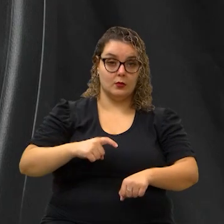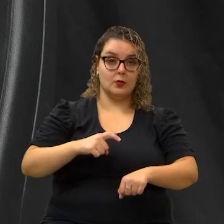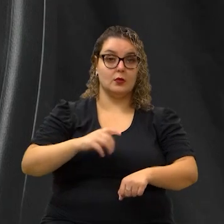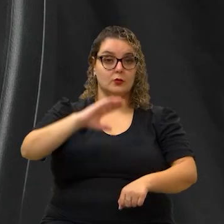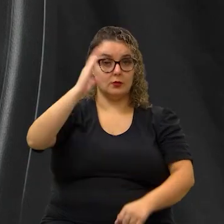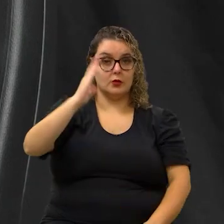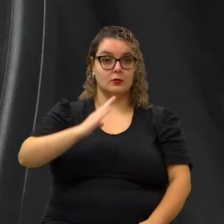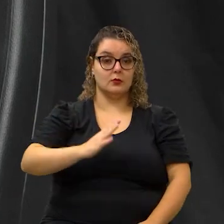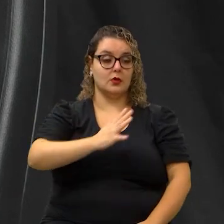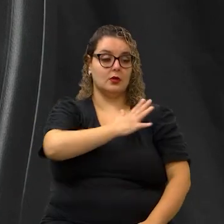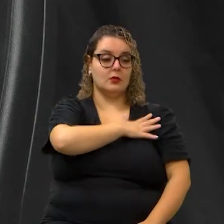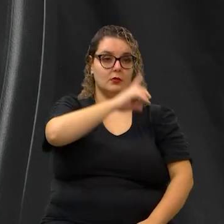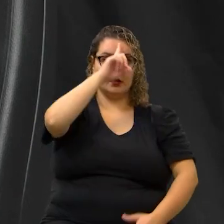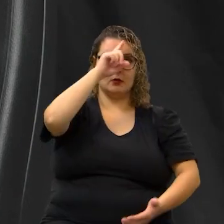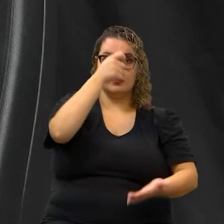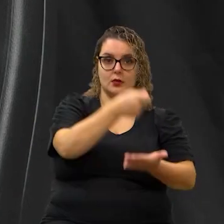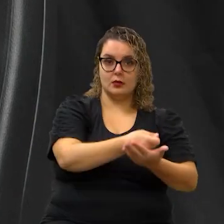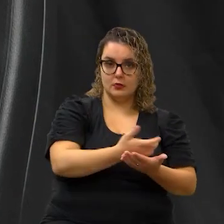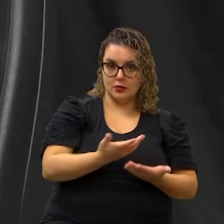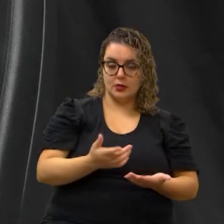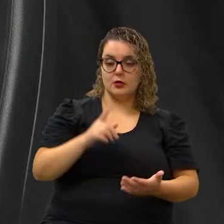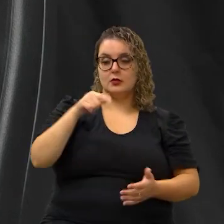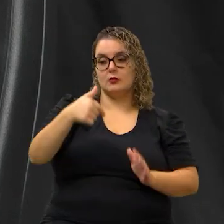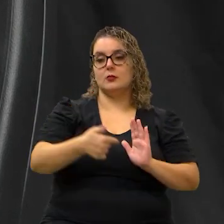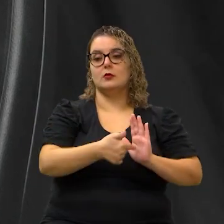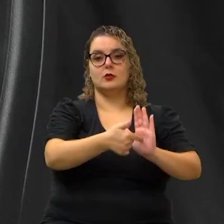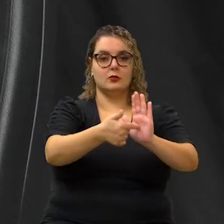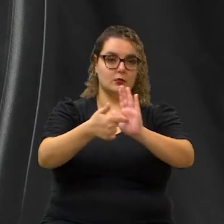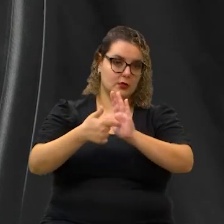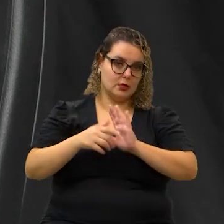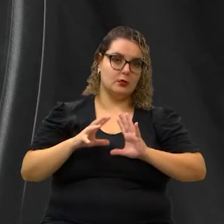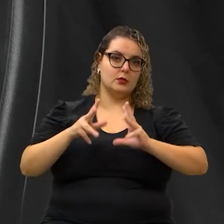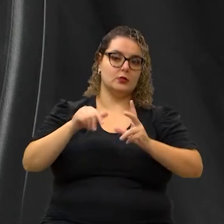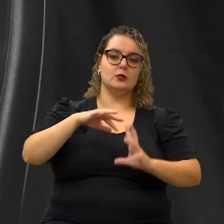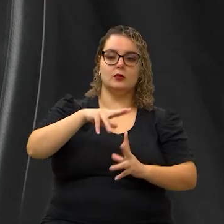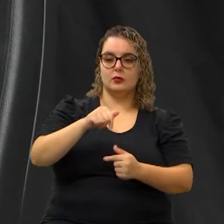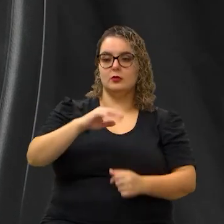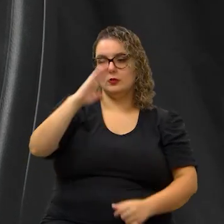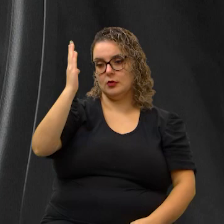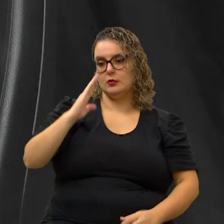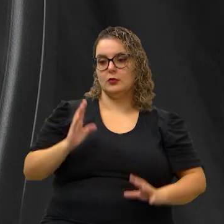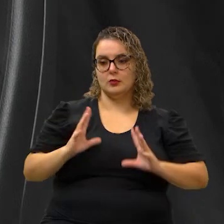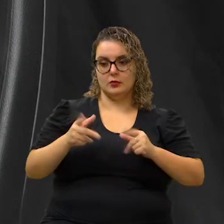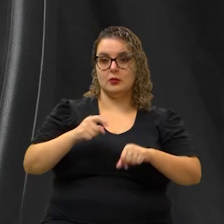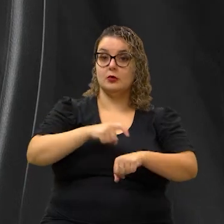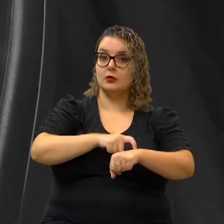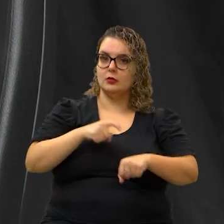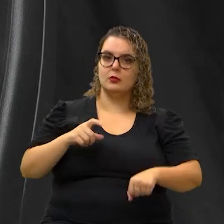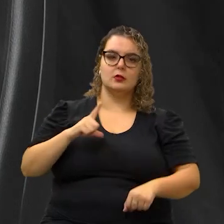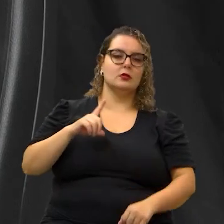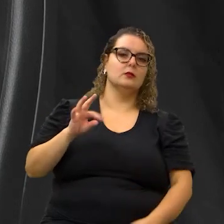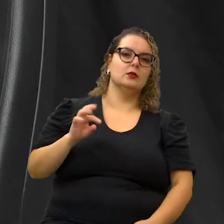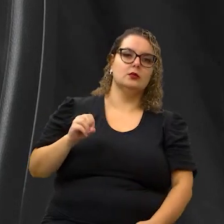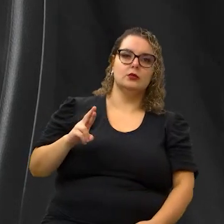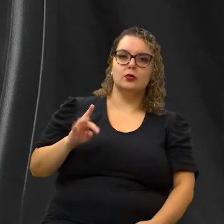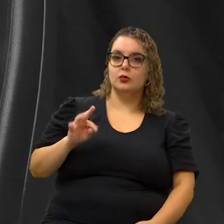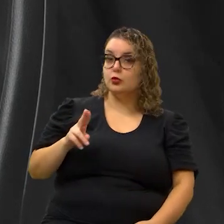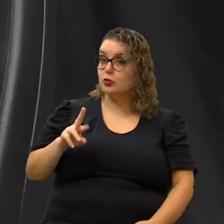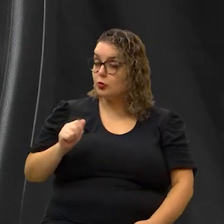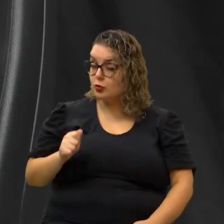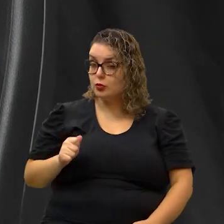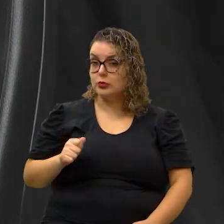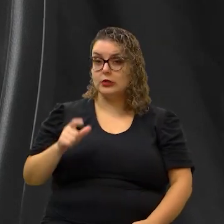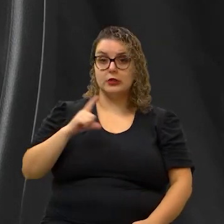nós tivemos um período no Brasil da ditadura militar, que depois se revelou para o mundo inteiro e para o Brasil todo que esse período